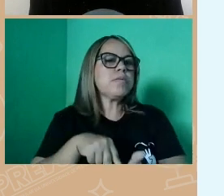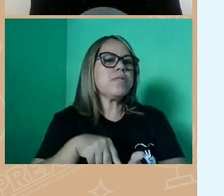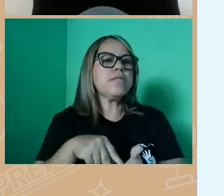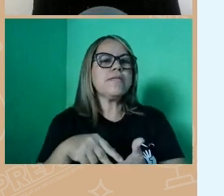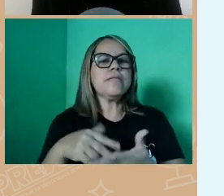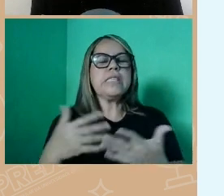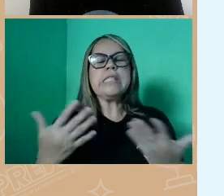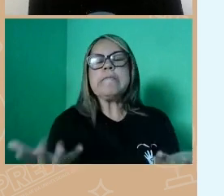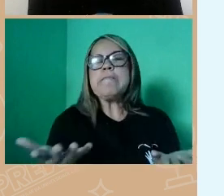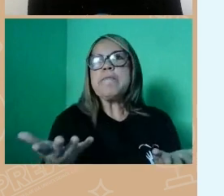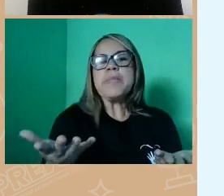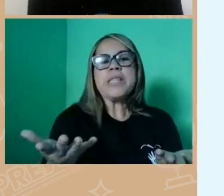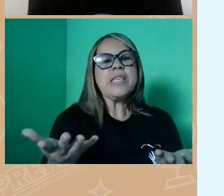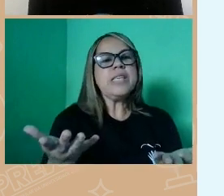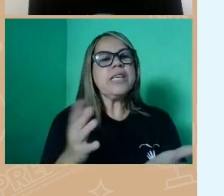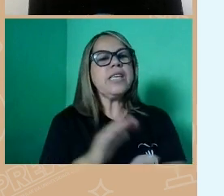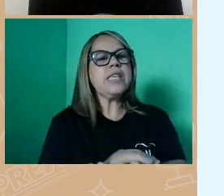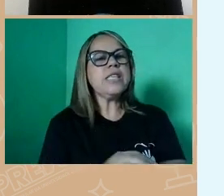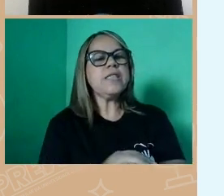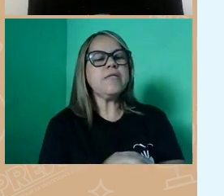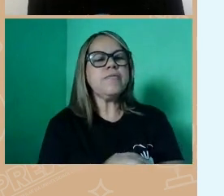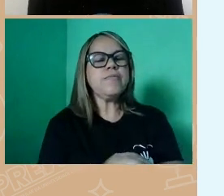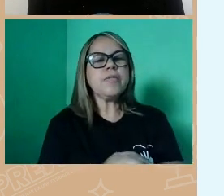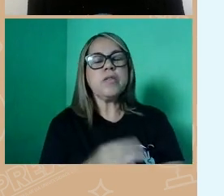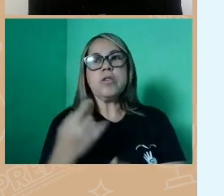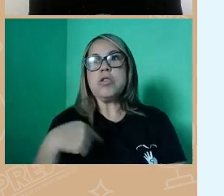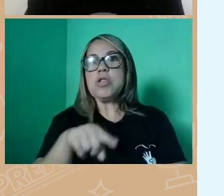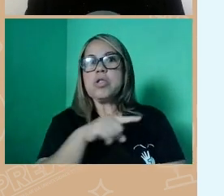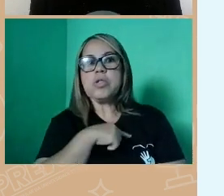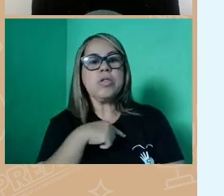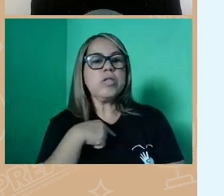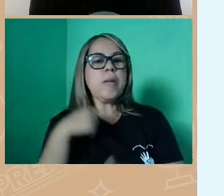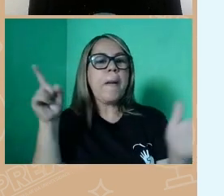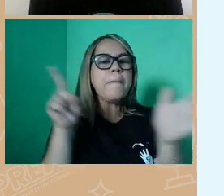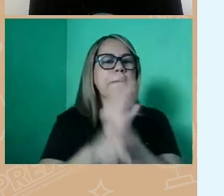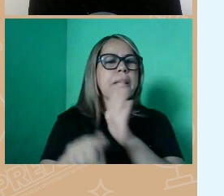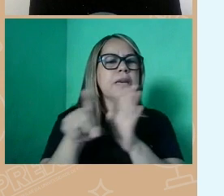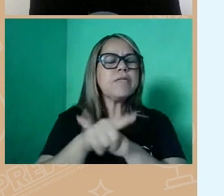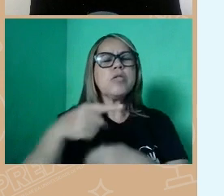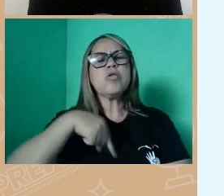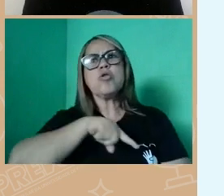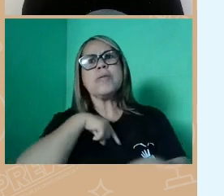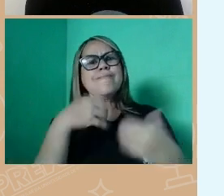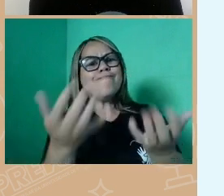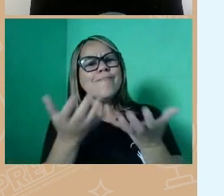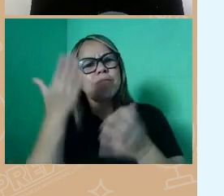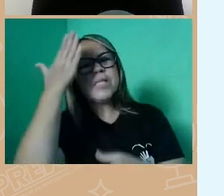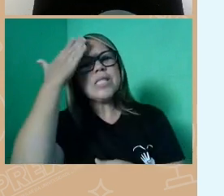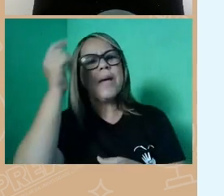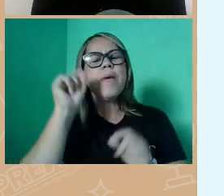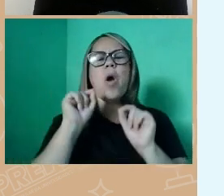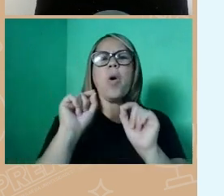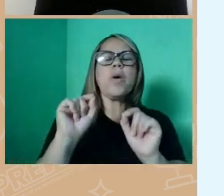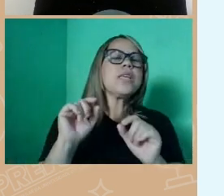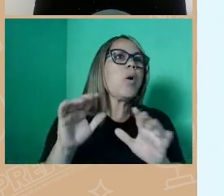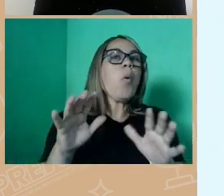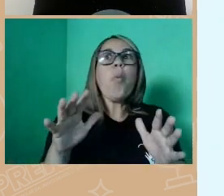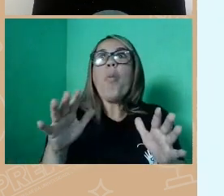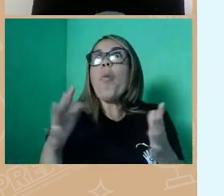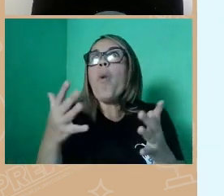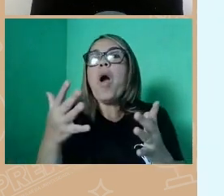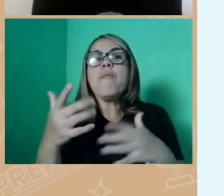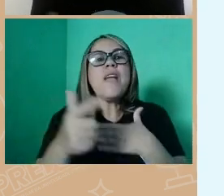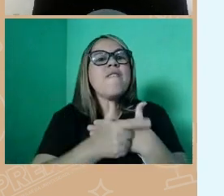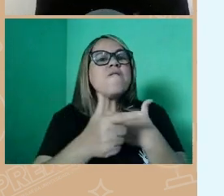E aí, o que a gente está perguntando, o que a gente quer saber nessa questão é qual das funções da